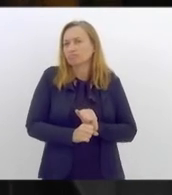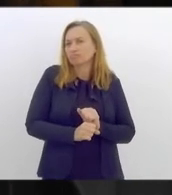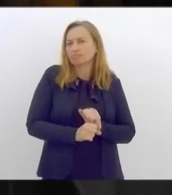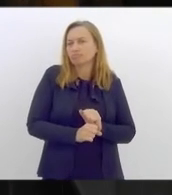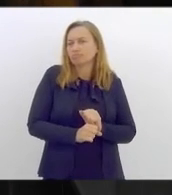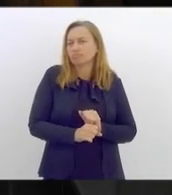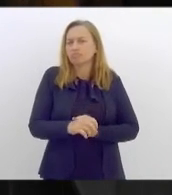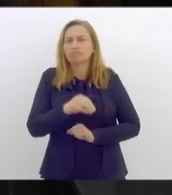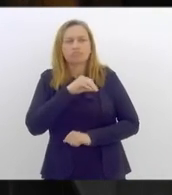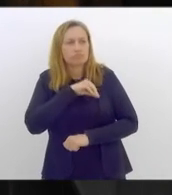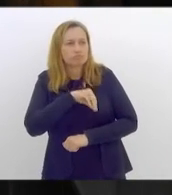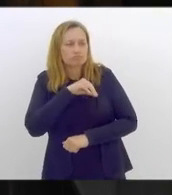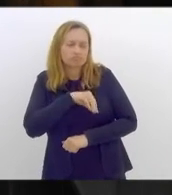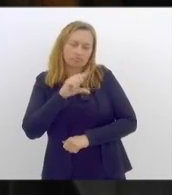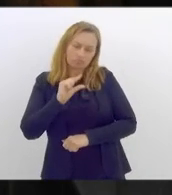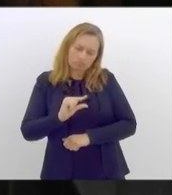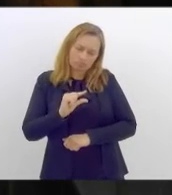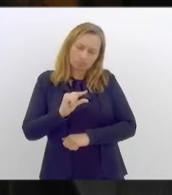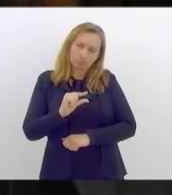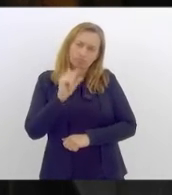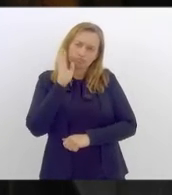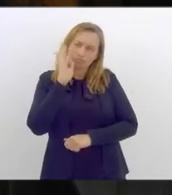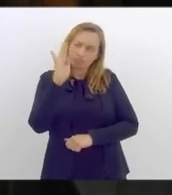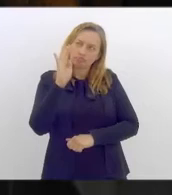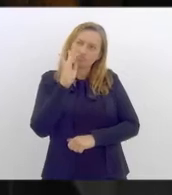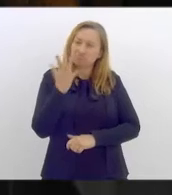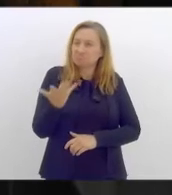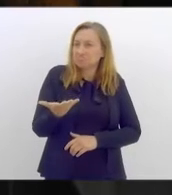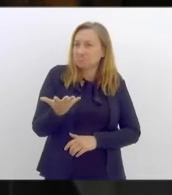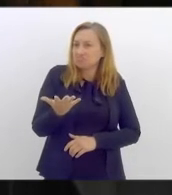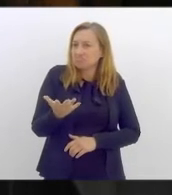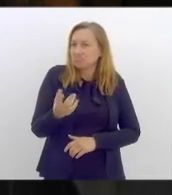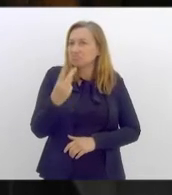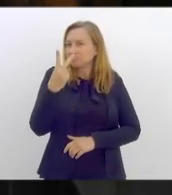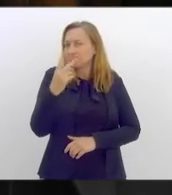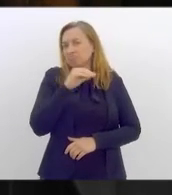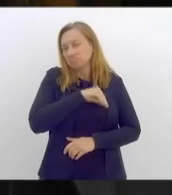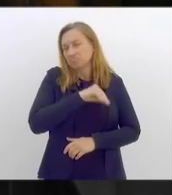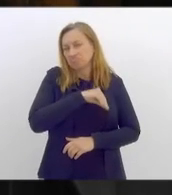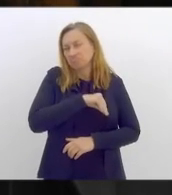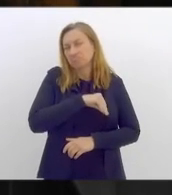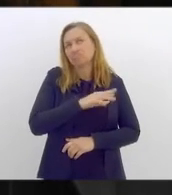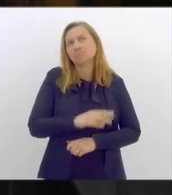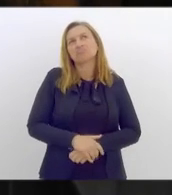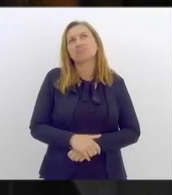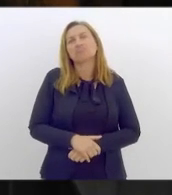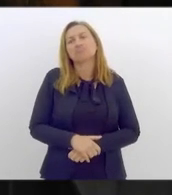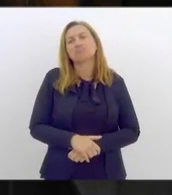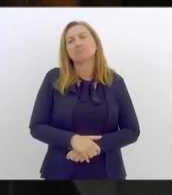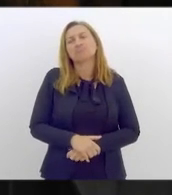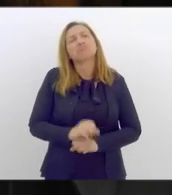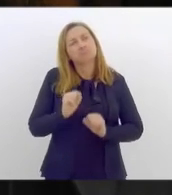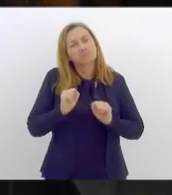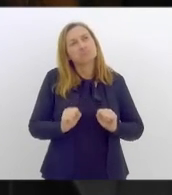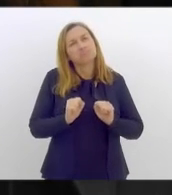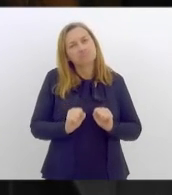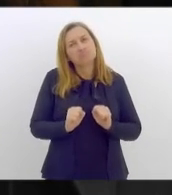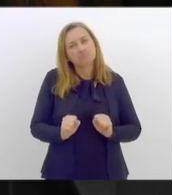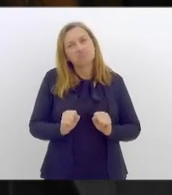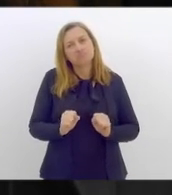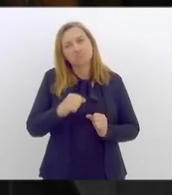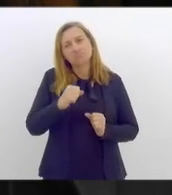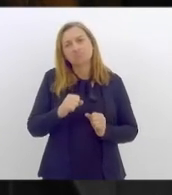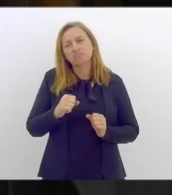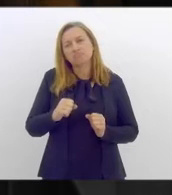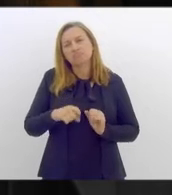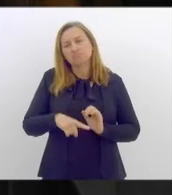renda baixa imaginemos abaixo de dois salários mínimos para que ele possa ser creditar